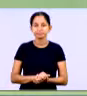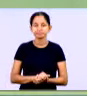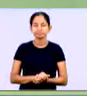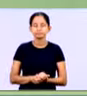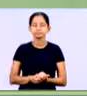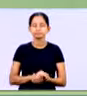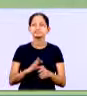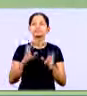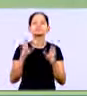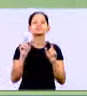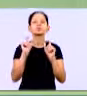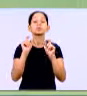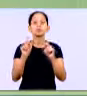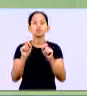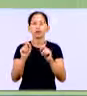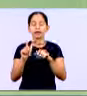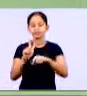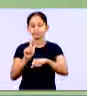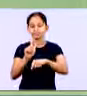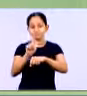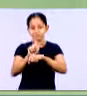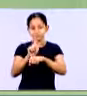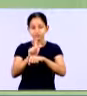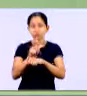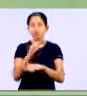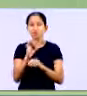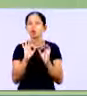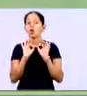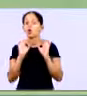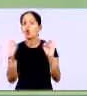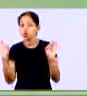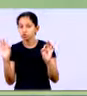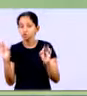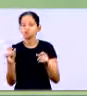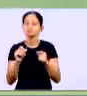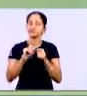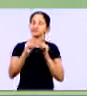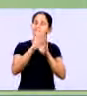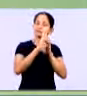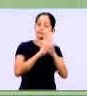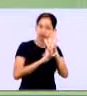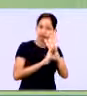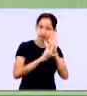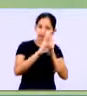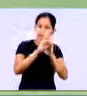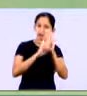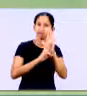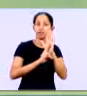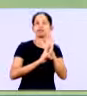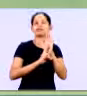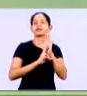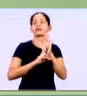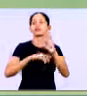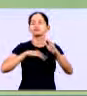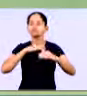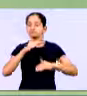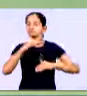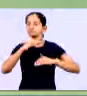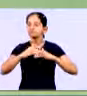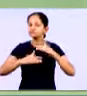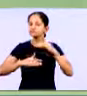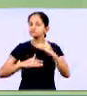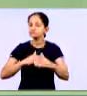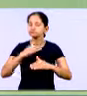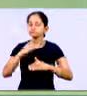a gestão eficiente começa na implantação de normas, né? Nós estamos falando de capital fixo, de procedimento que